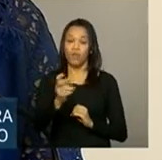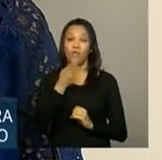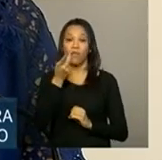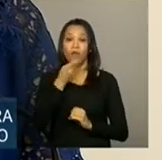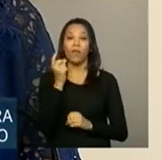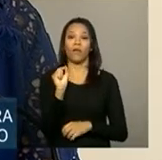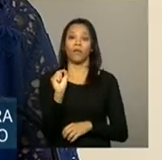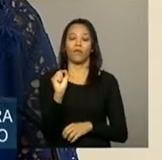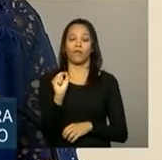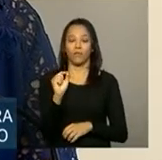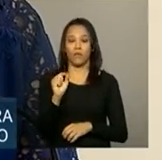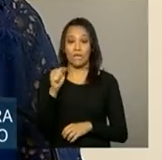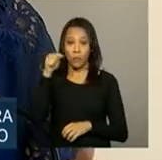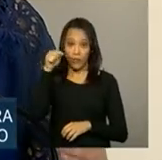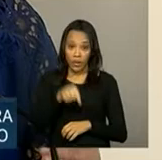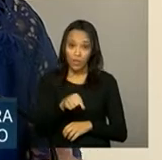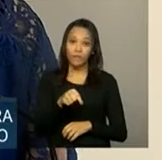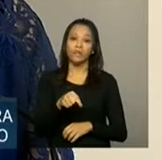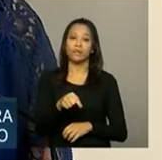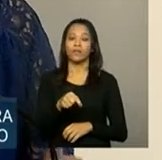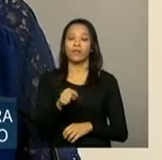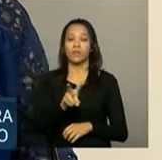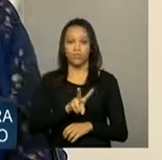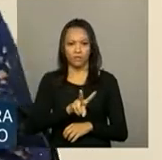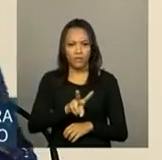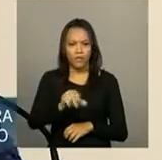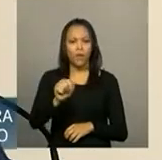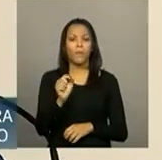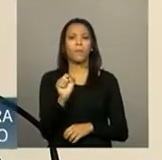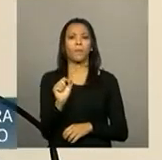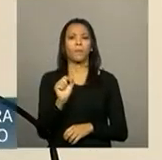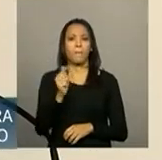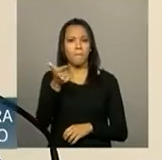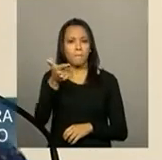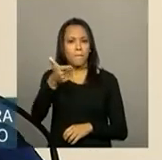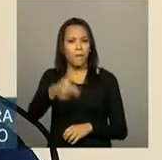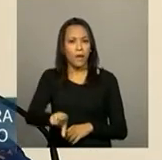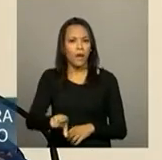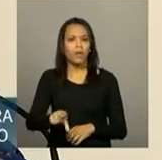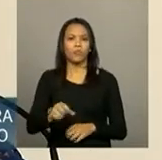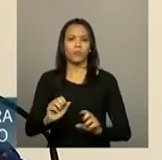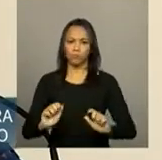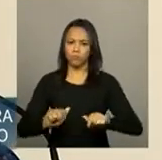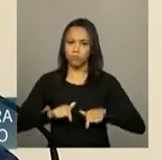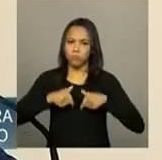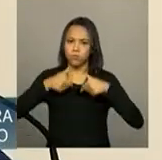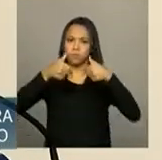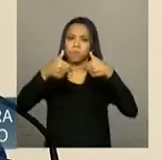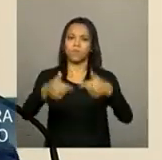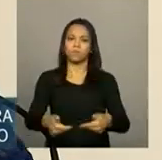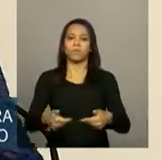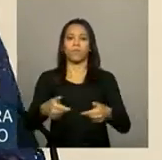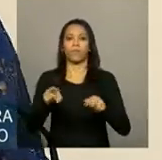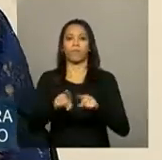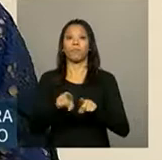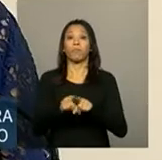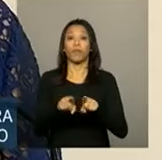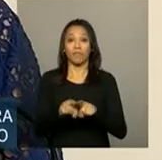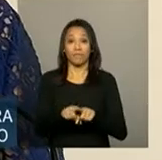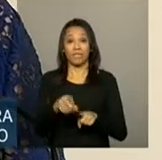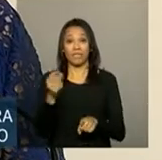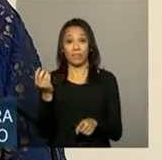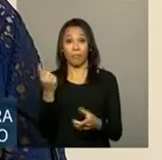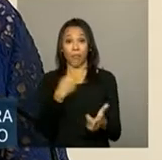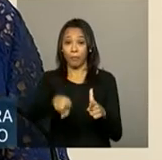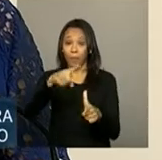o fato de que com isso nós colocamos mais uma iniciativa na pauta da resolução dessa